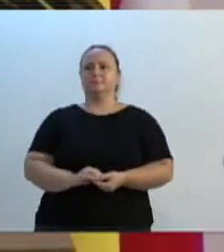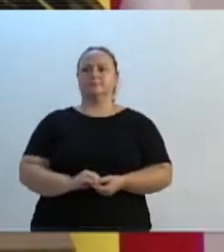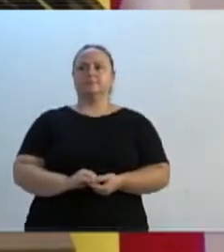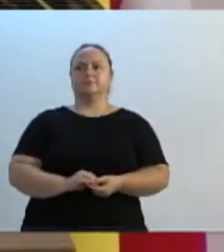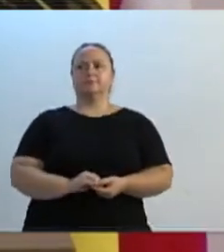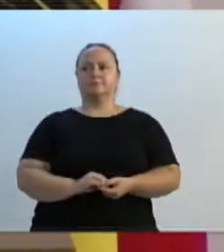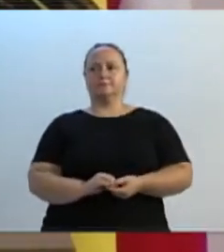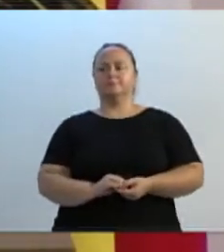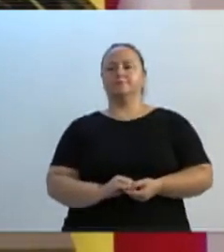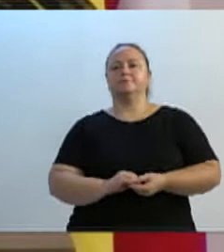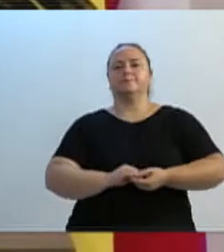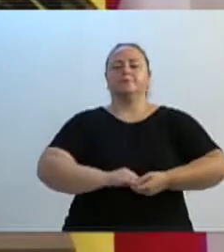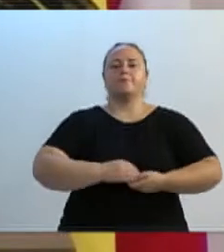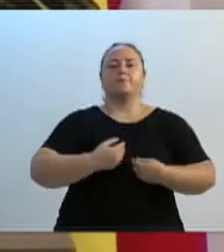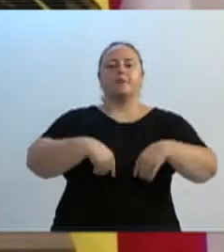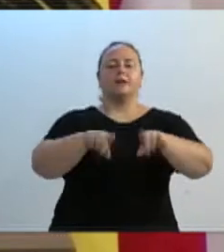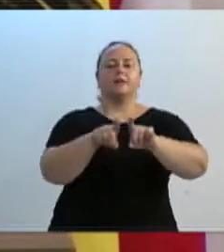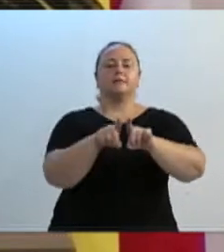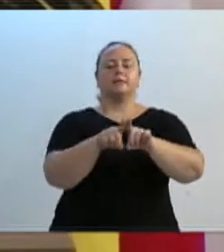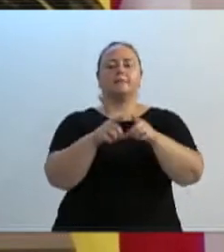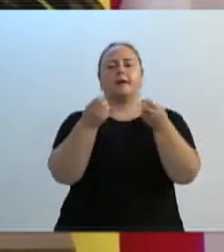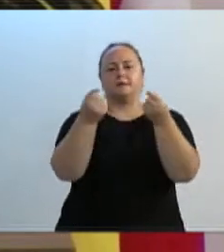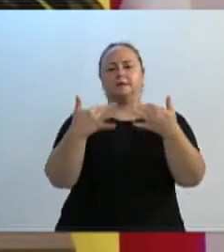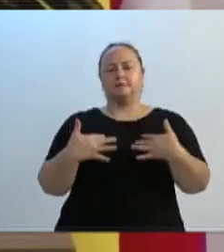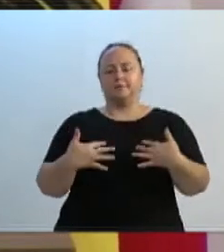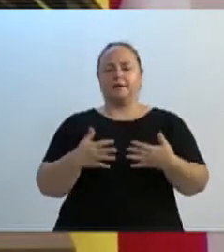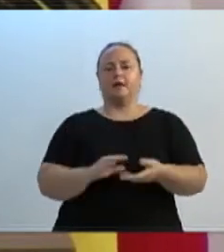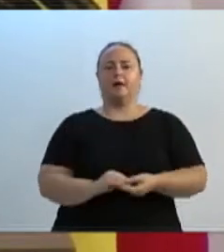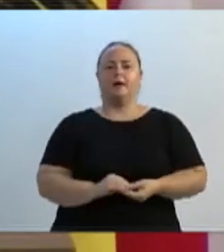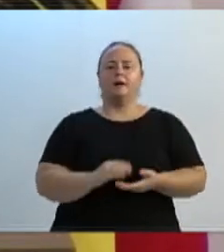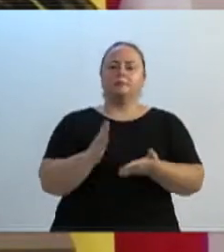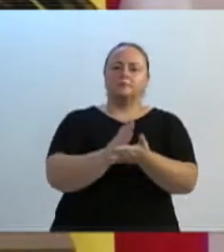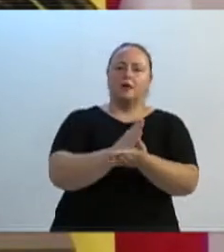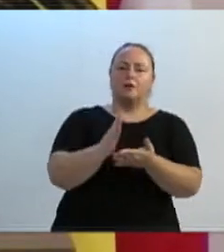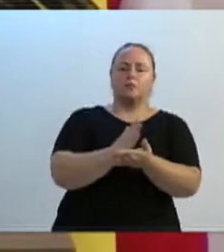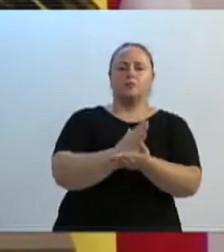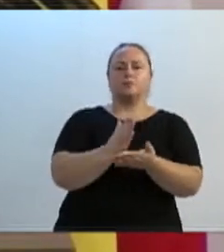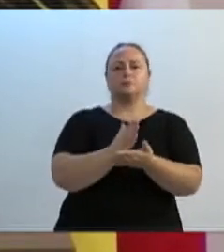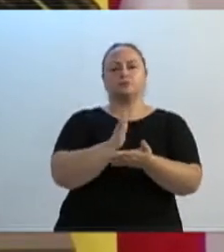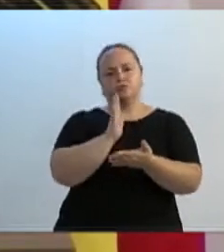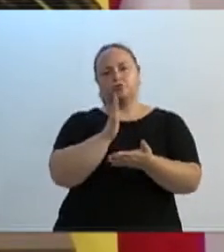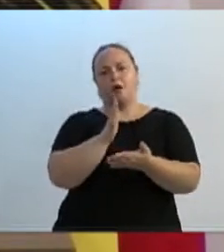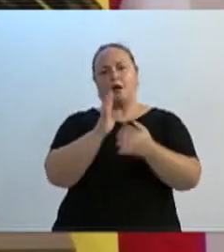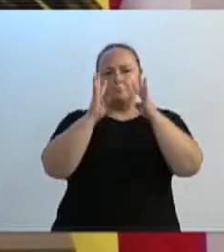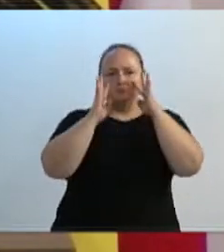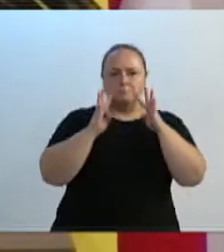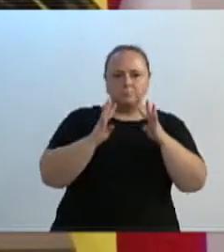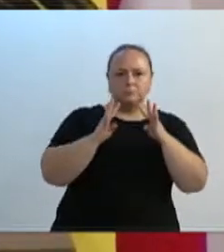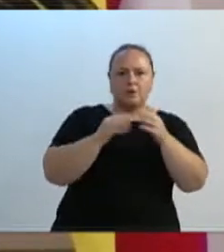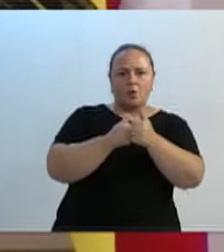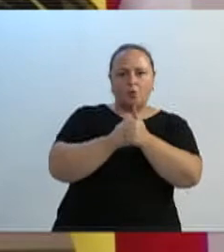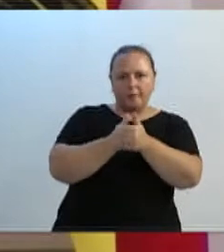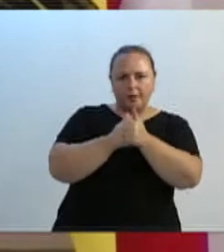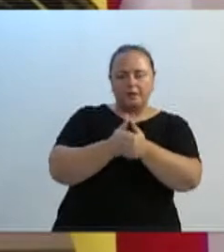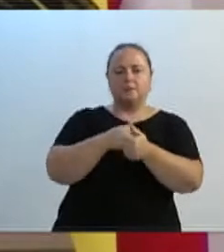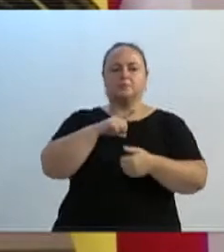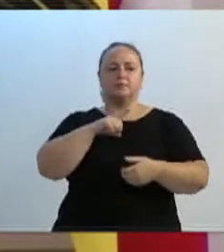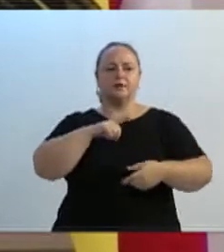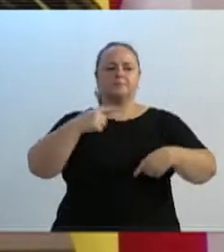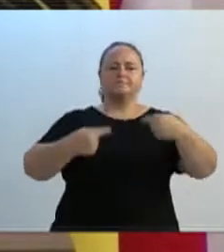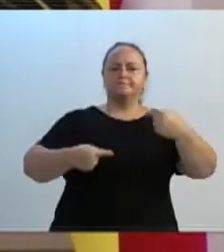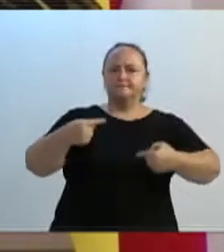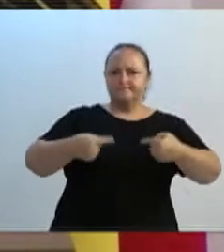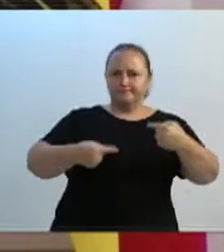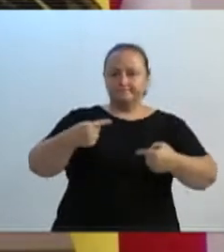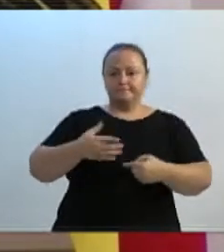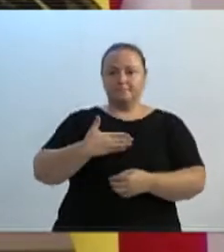tribuna. Gostaria também de dizer, talvez muitos estão acompanhando, existe uma discussão, vereador Gilson, que está de ser colocada